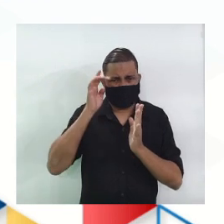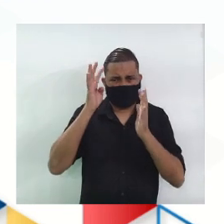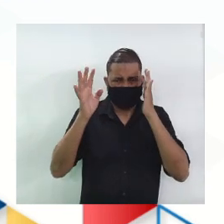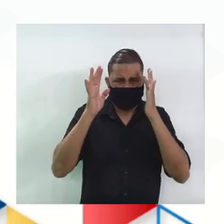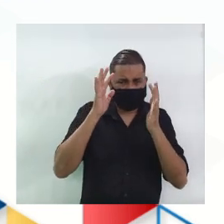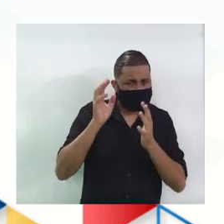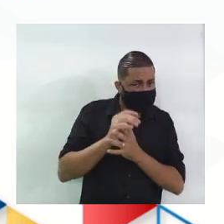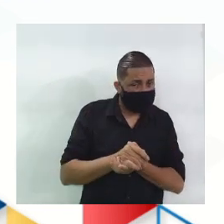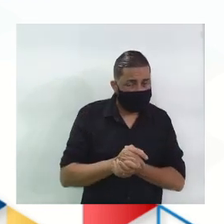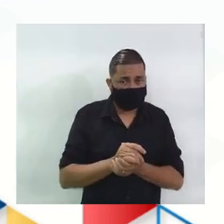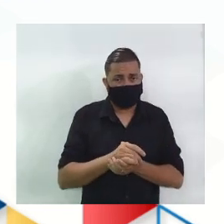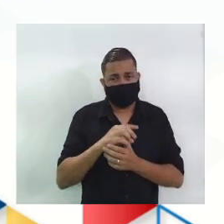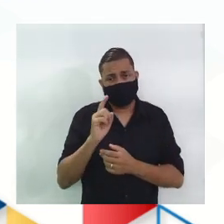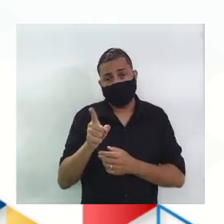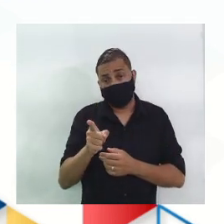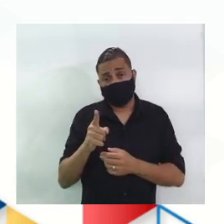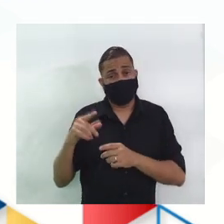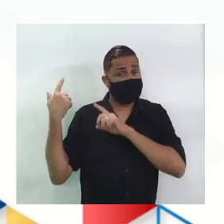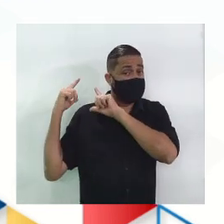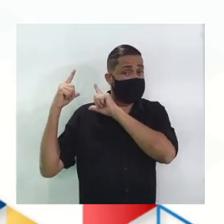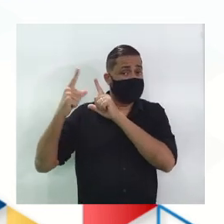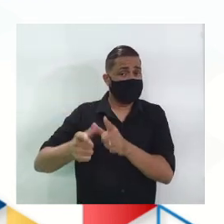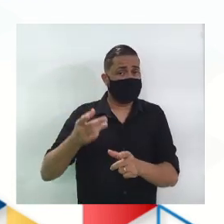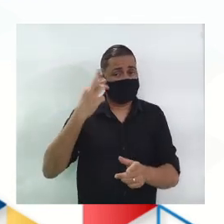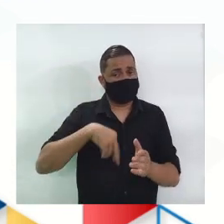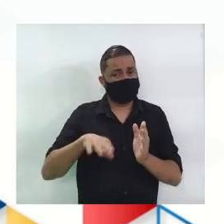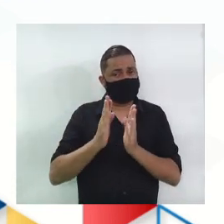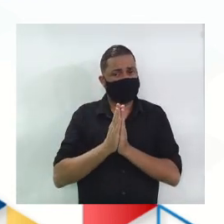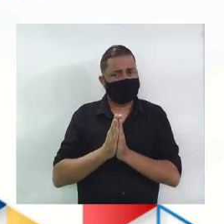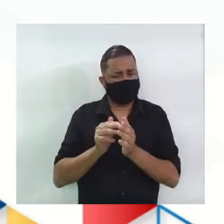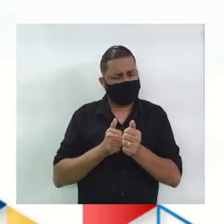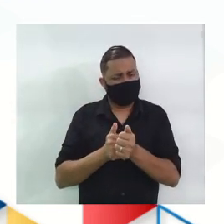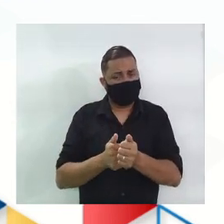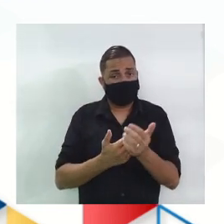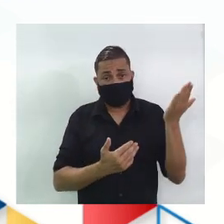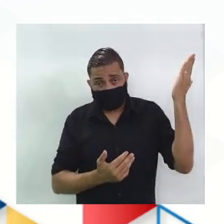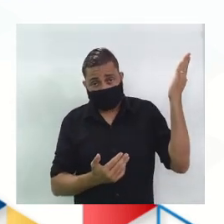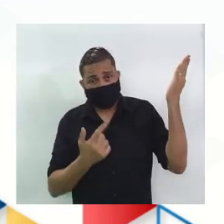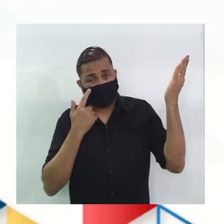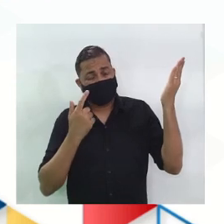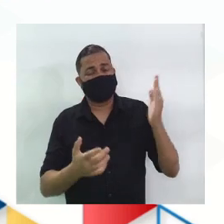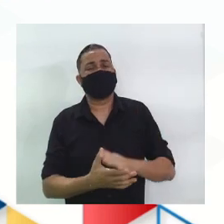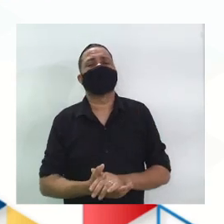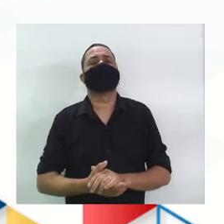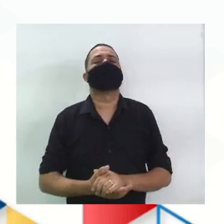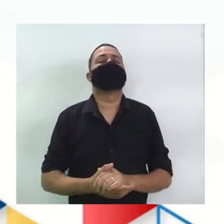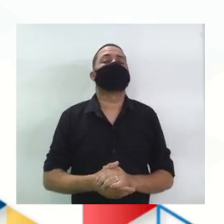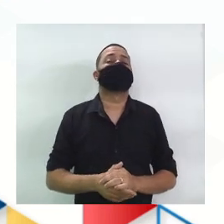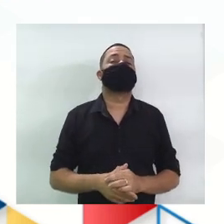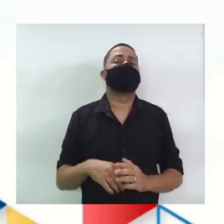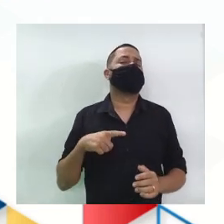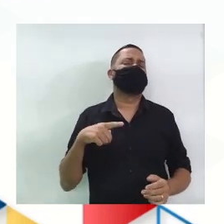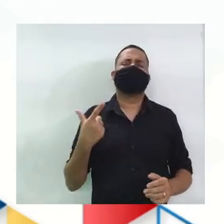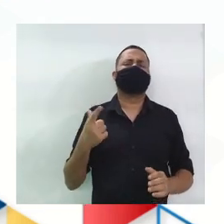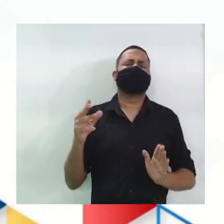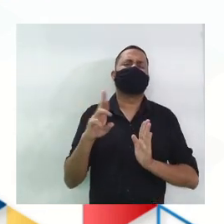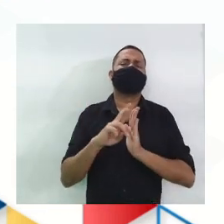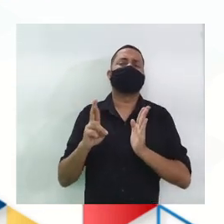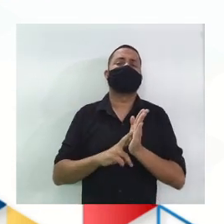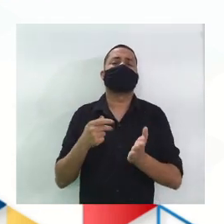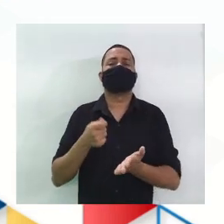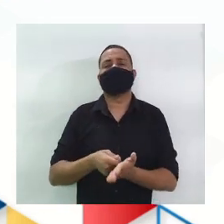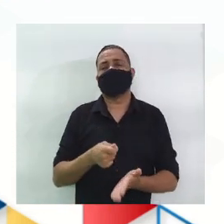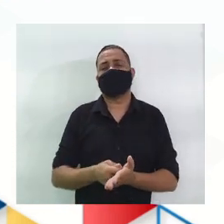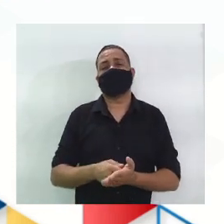meditação dessa tradição religiosa? Acompanhe comigo na tela. Não há regras rígidas para recitar